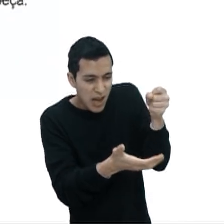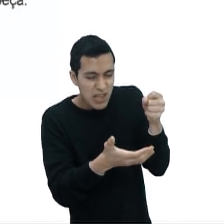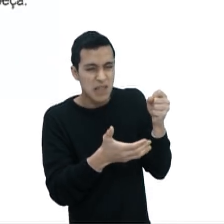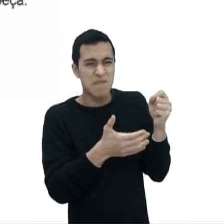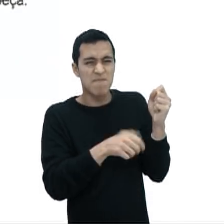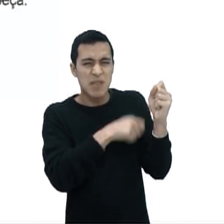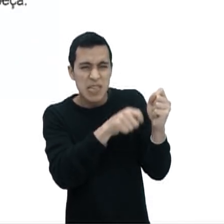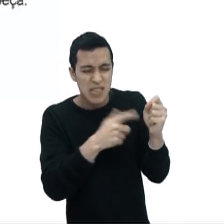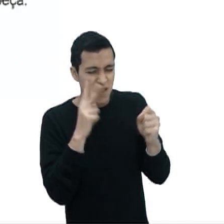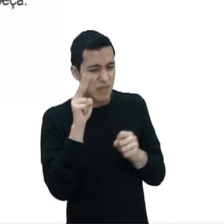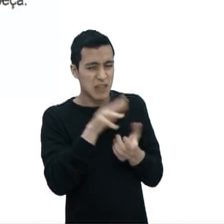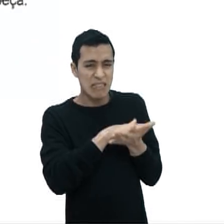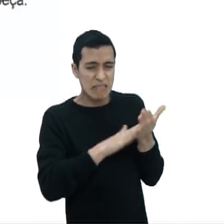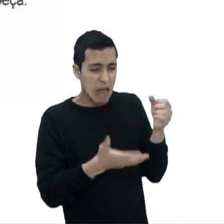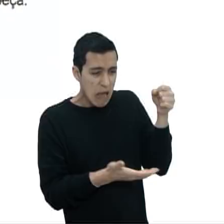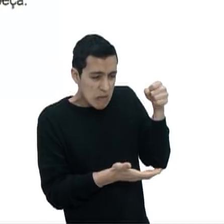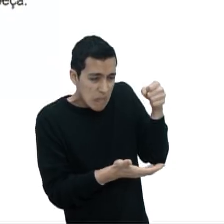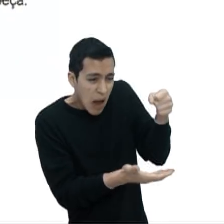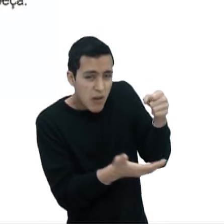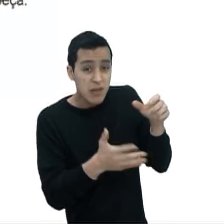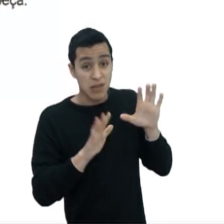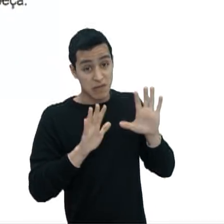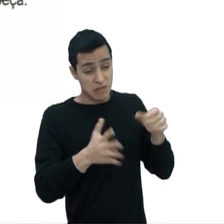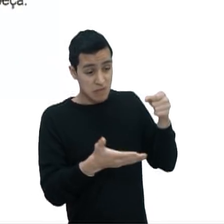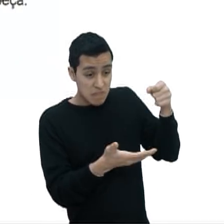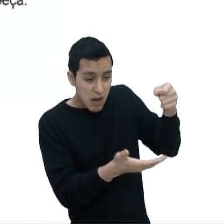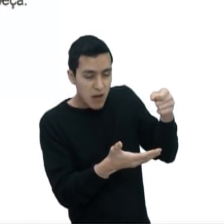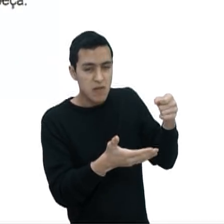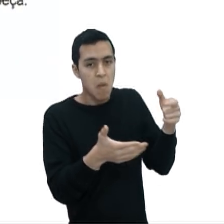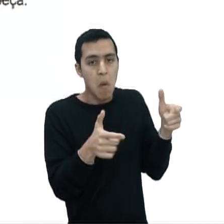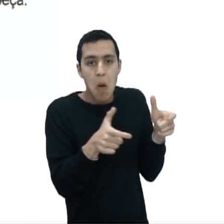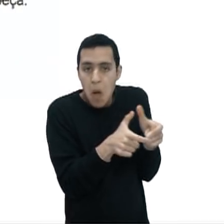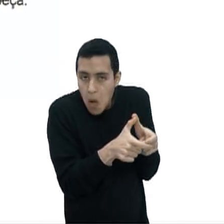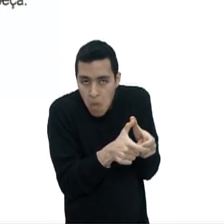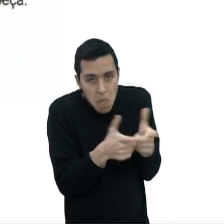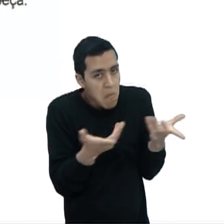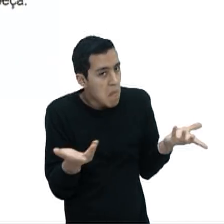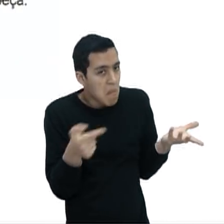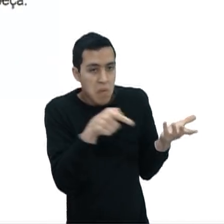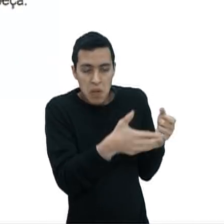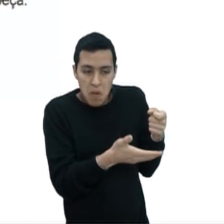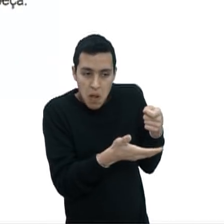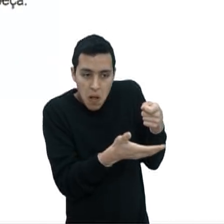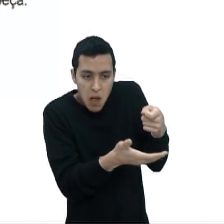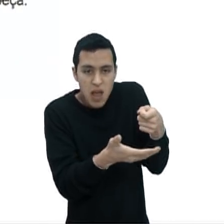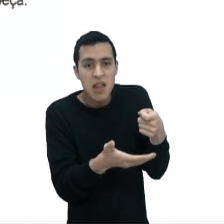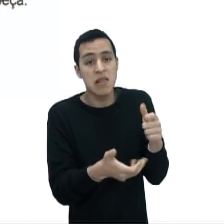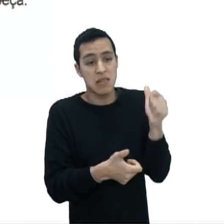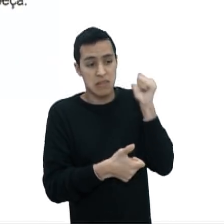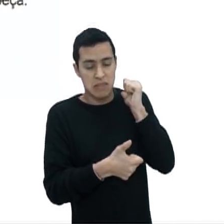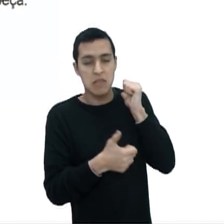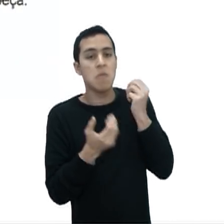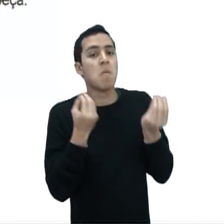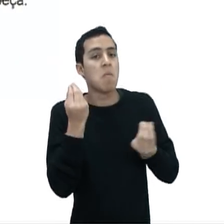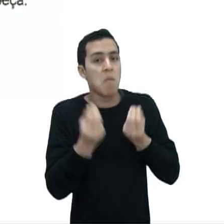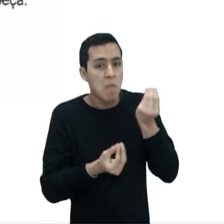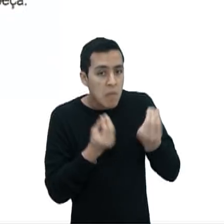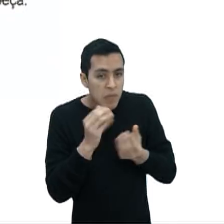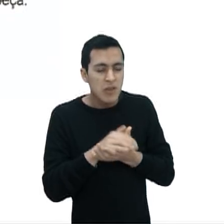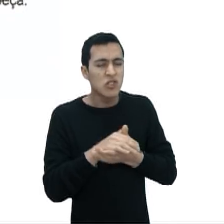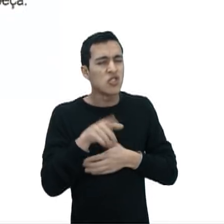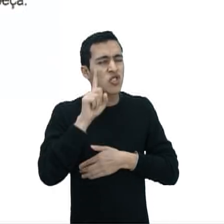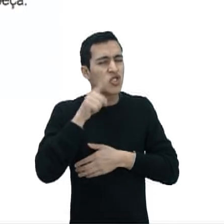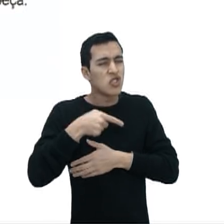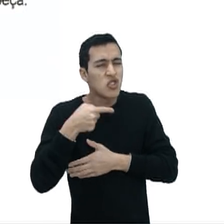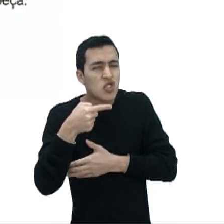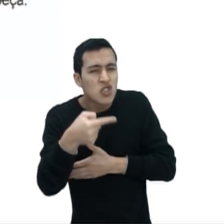nenhum. Só se o balde é muito pequenino e ele o leva dentro da algibeira. Vários dias